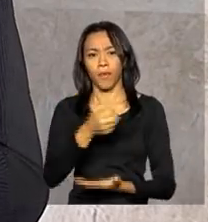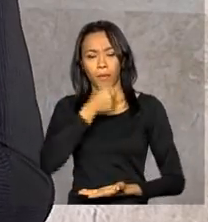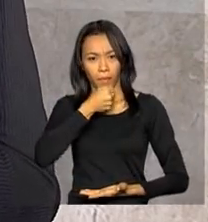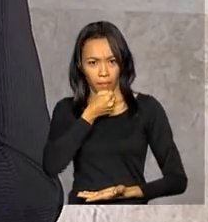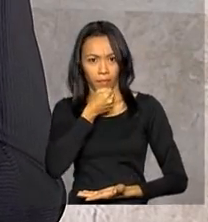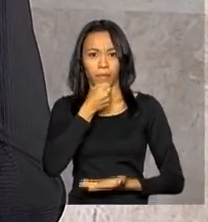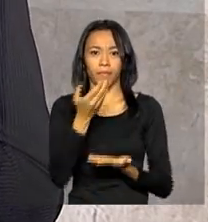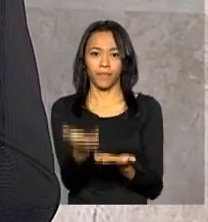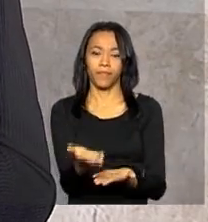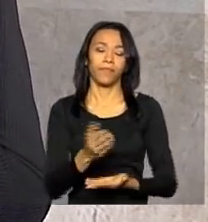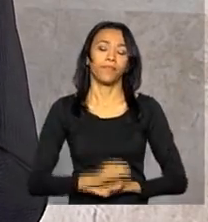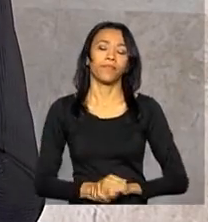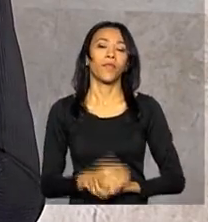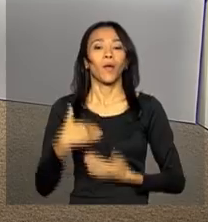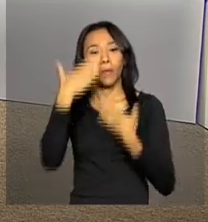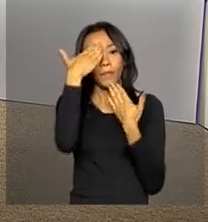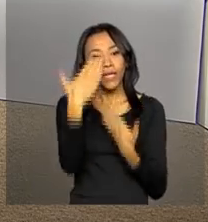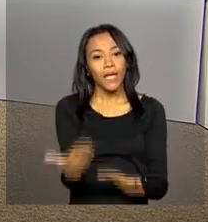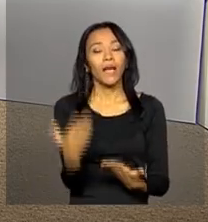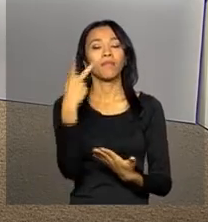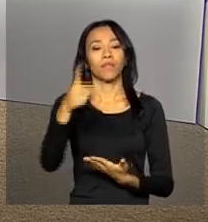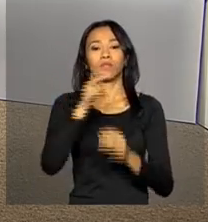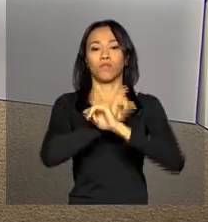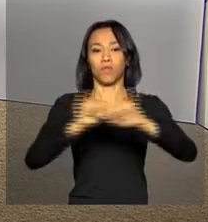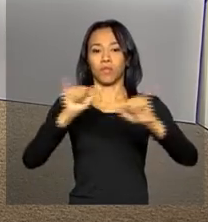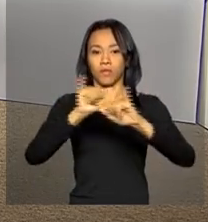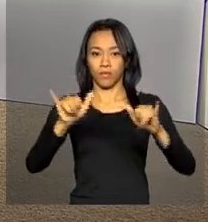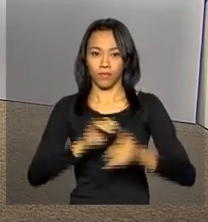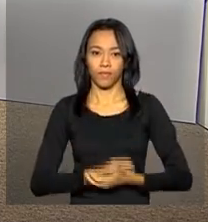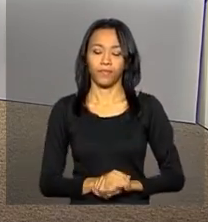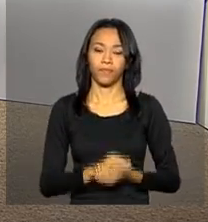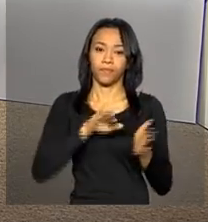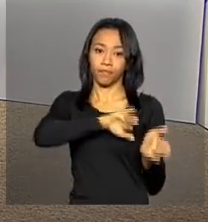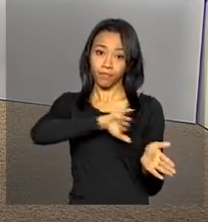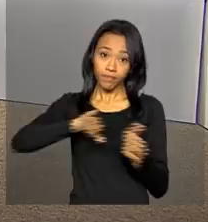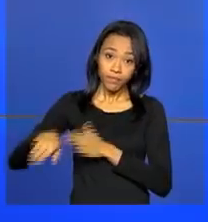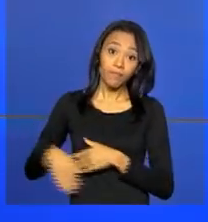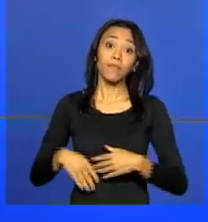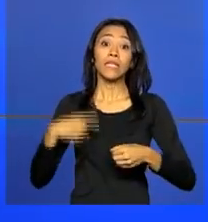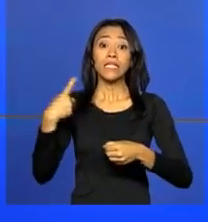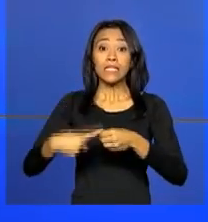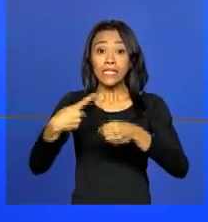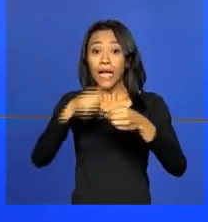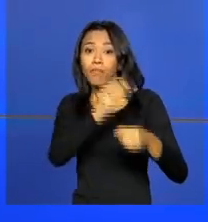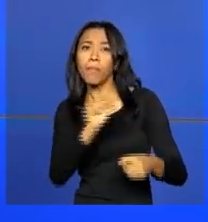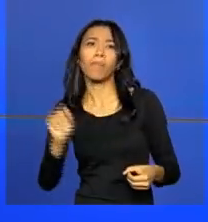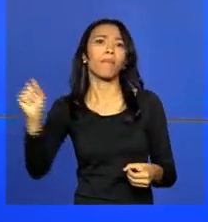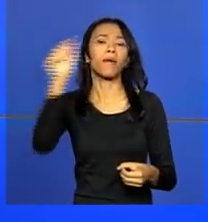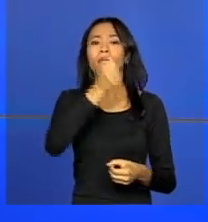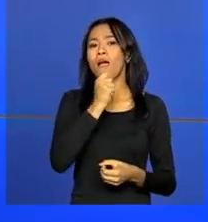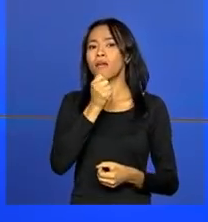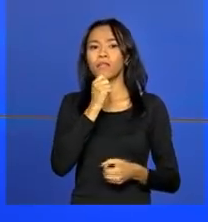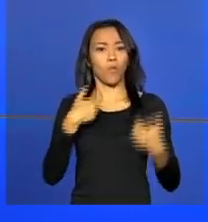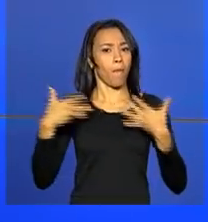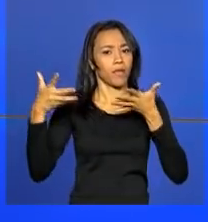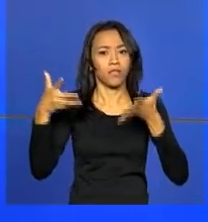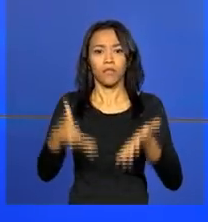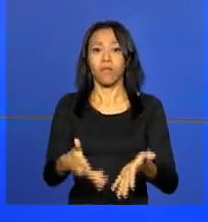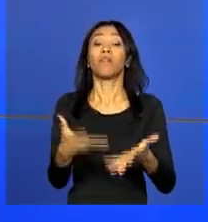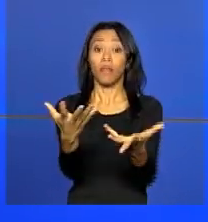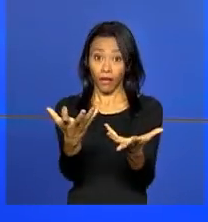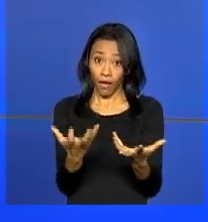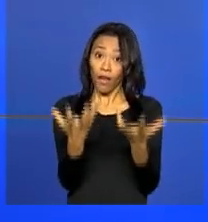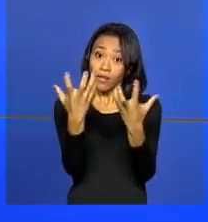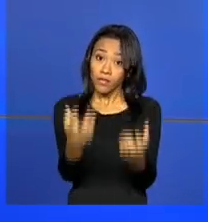Daniele. Neto, pelas suas informações. Cidades que ainda não participam e que querem aderir